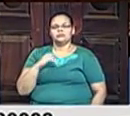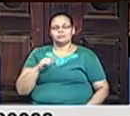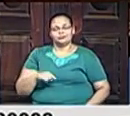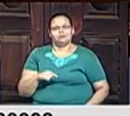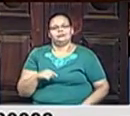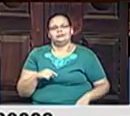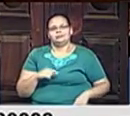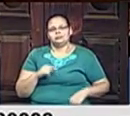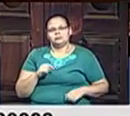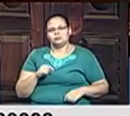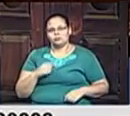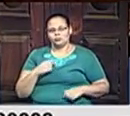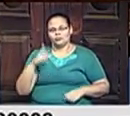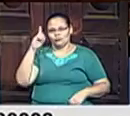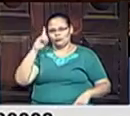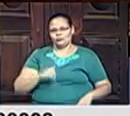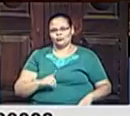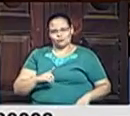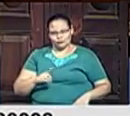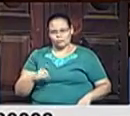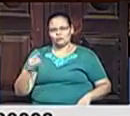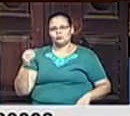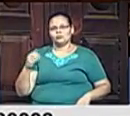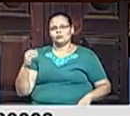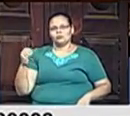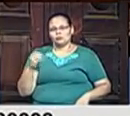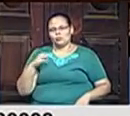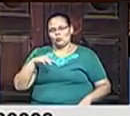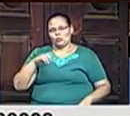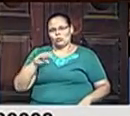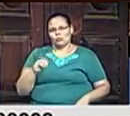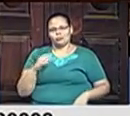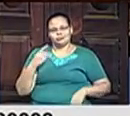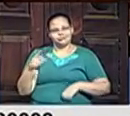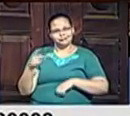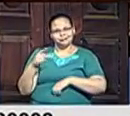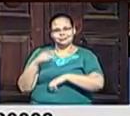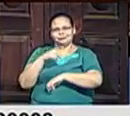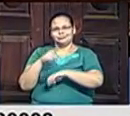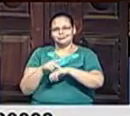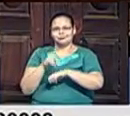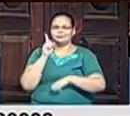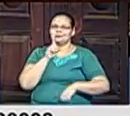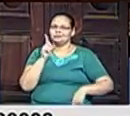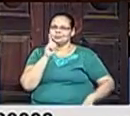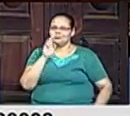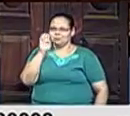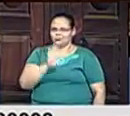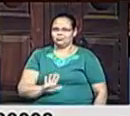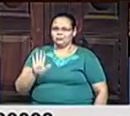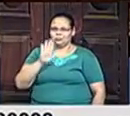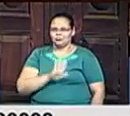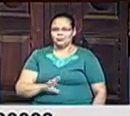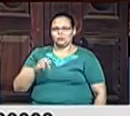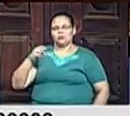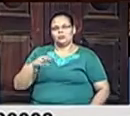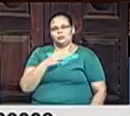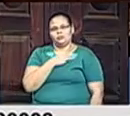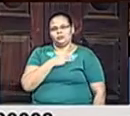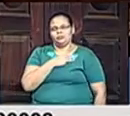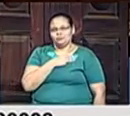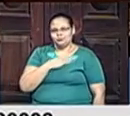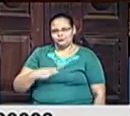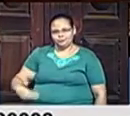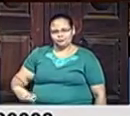com a vocação do direito moderno americano e europeu pelo ministro Luiz Roberto Barroso.